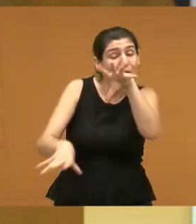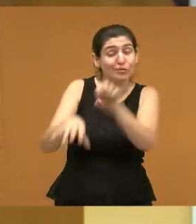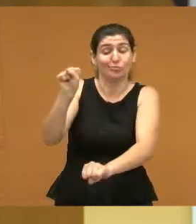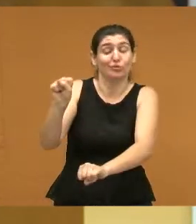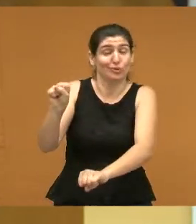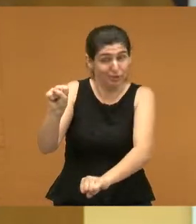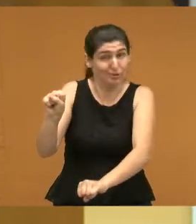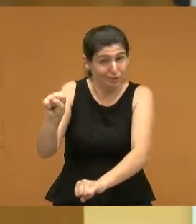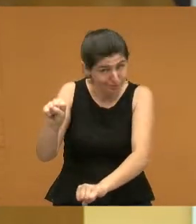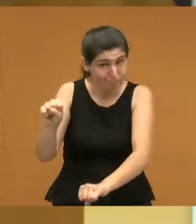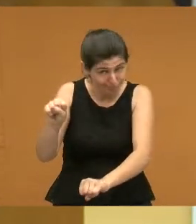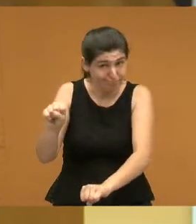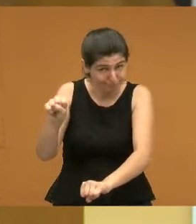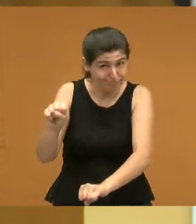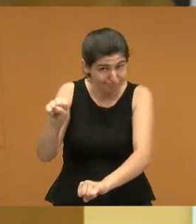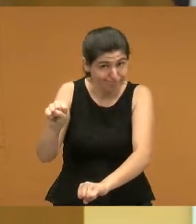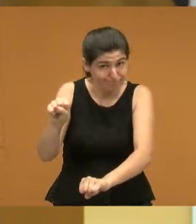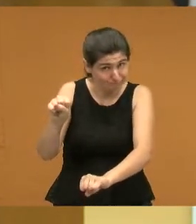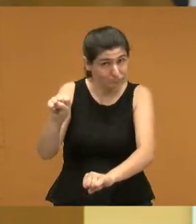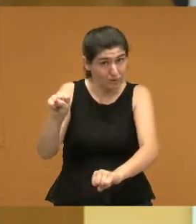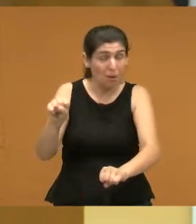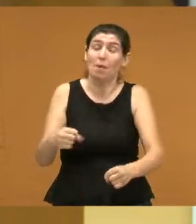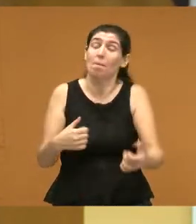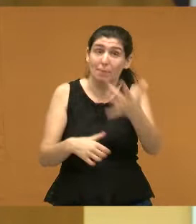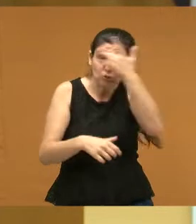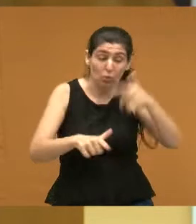dos serviços ofertados à população.